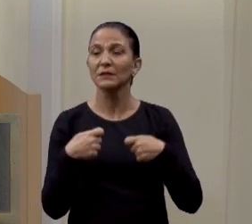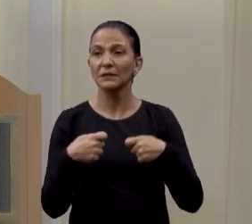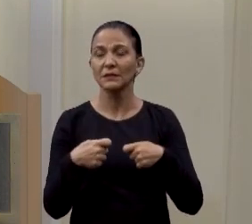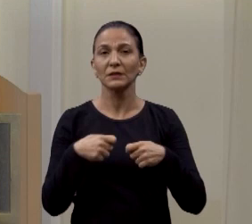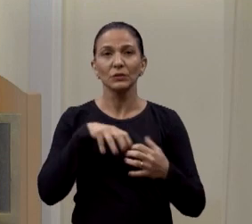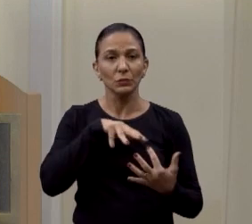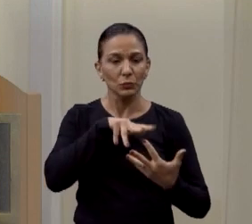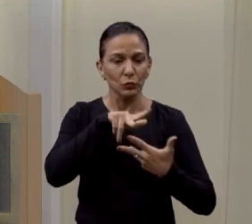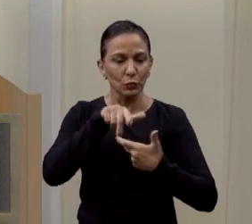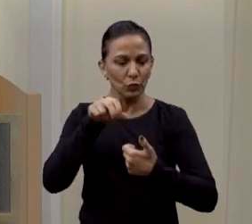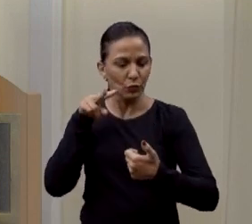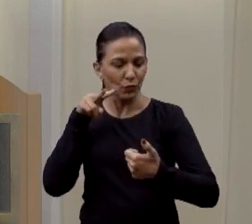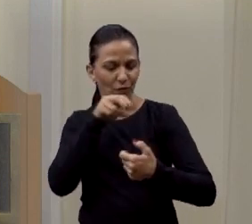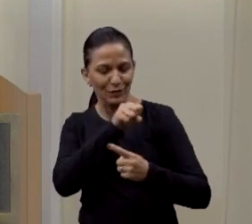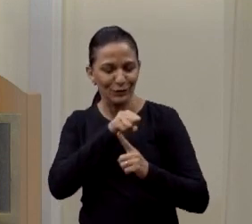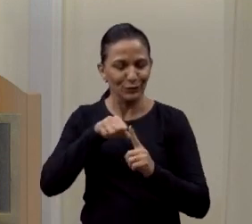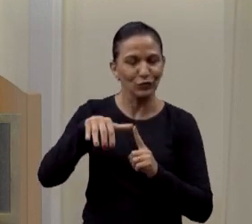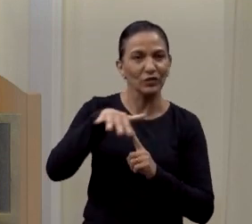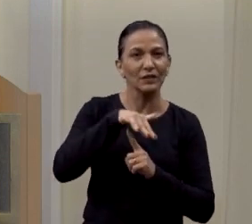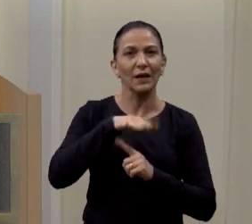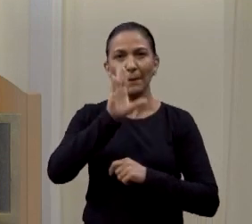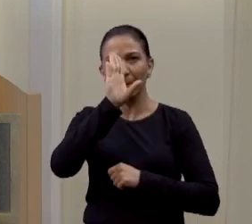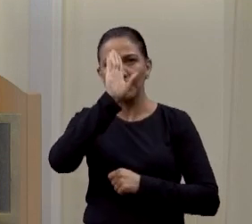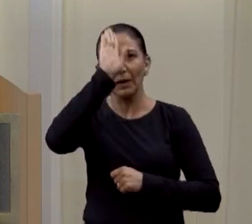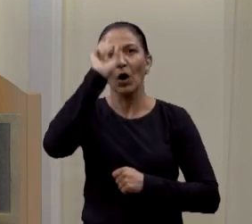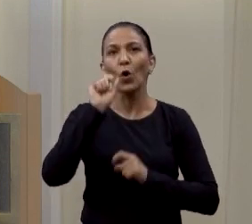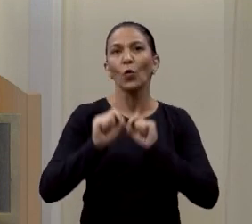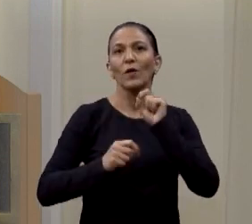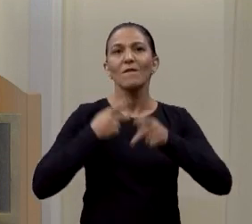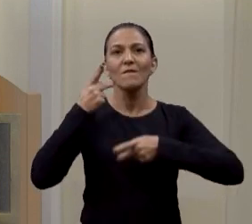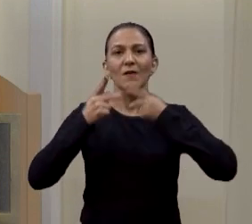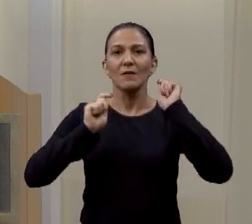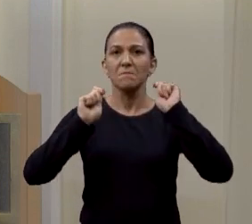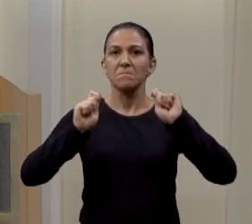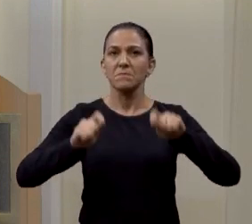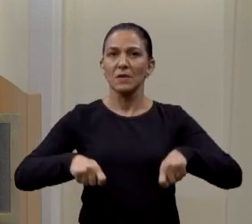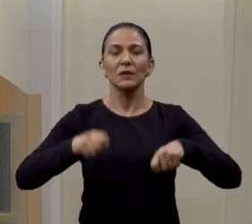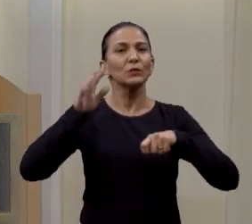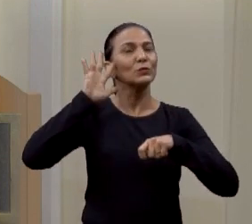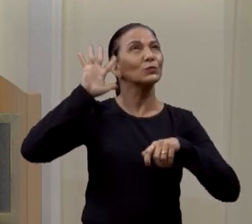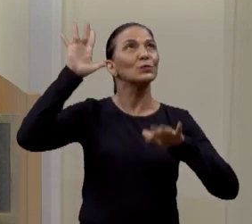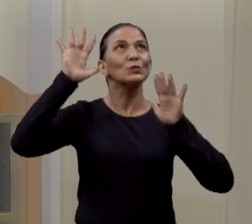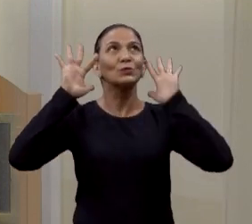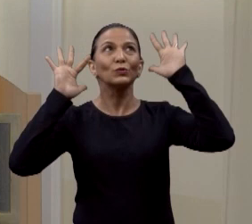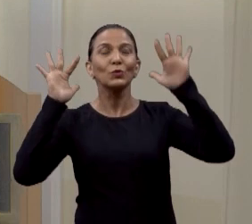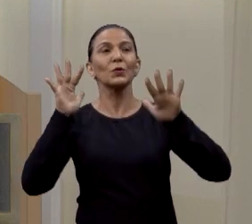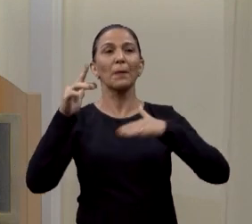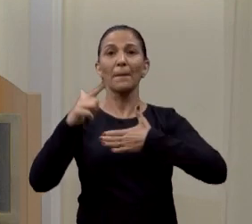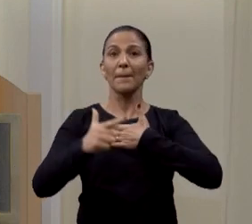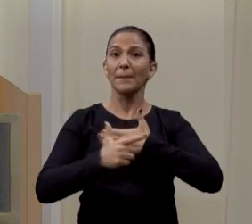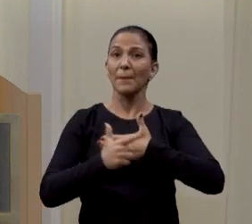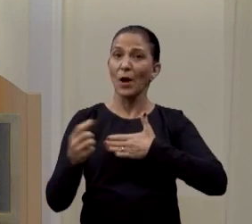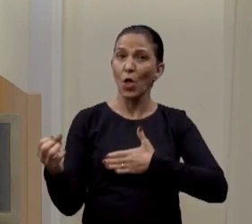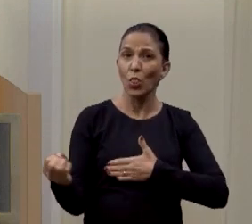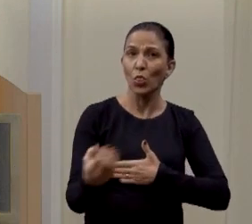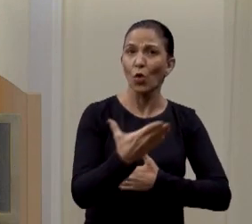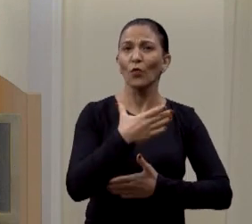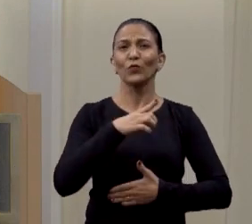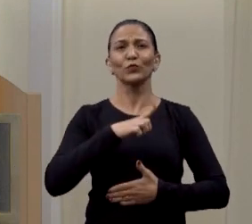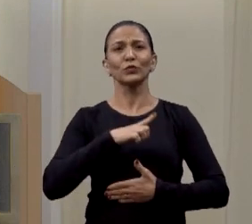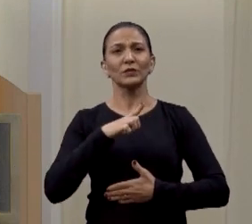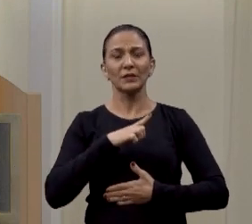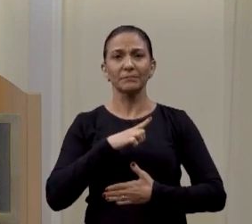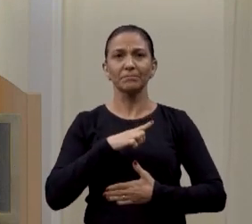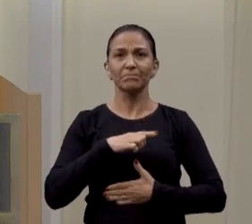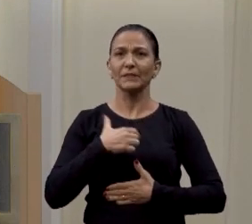ver o mundo nessa sociedade, mas acho fundamental falarmos de possibilidades de sonho e dos novos papéis. Infelizmente, para